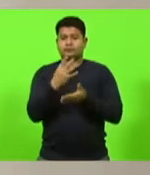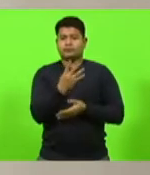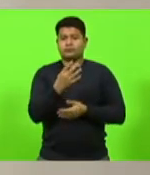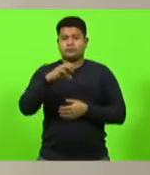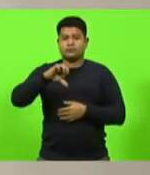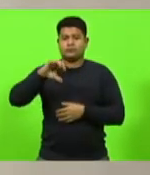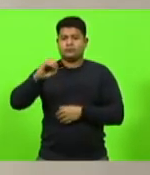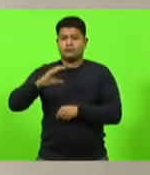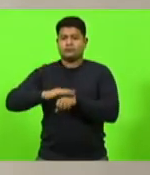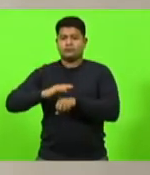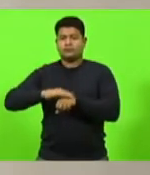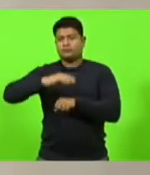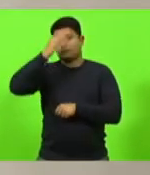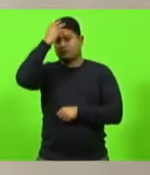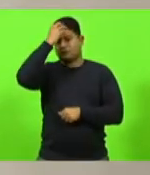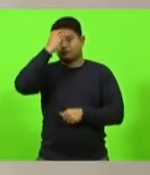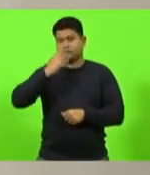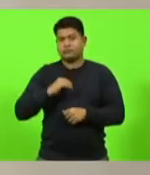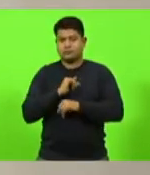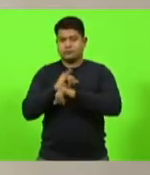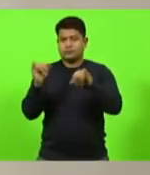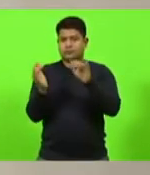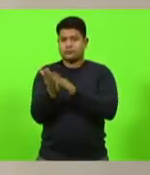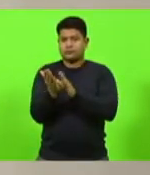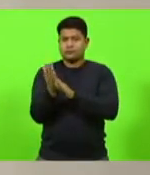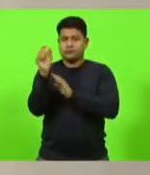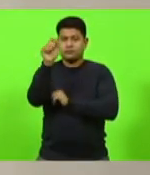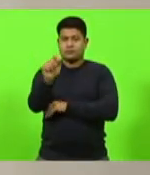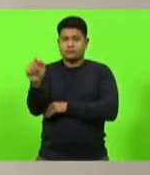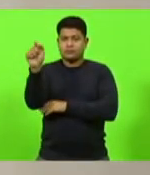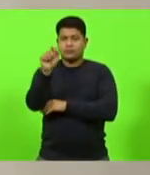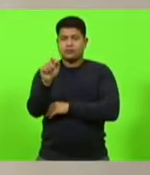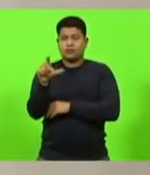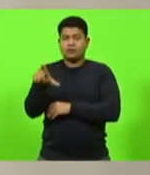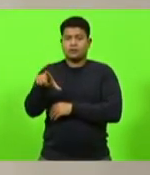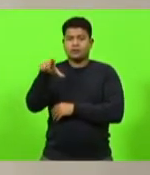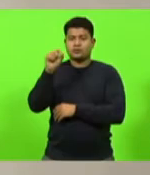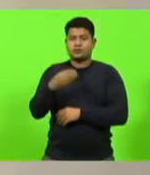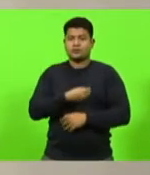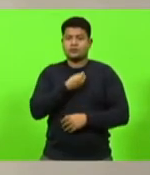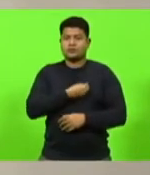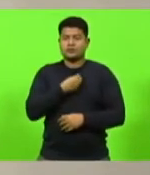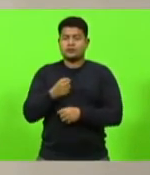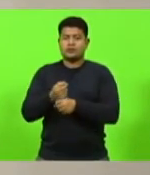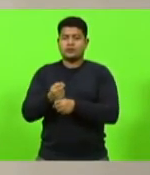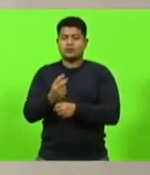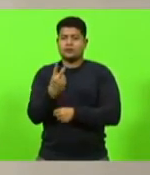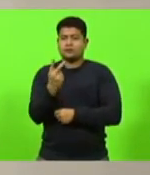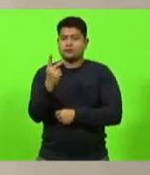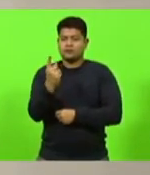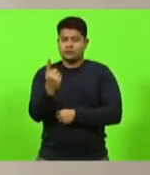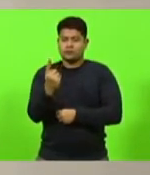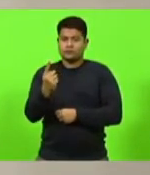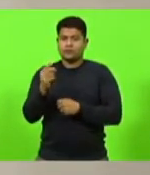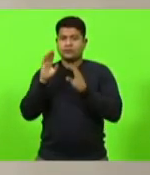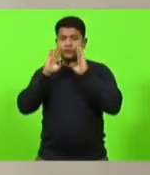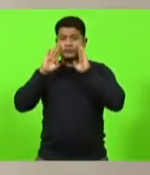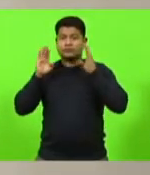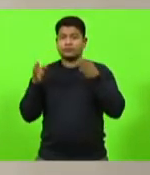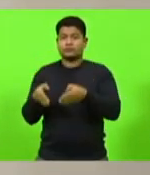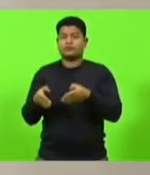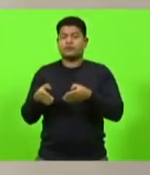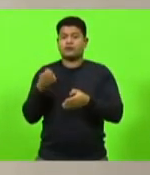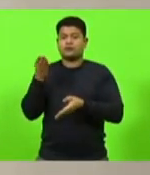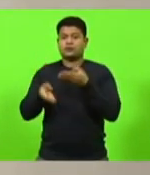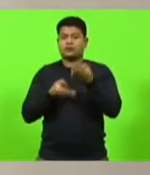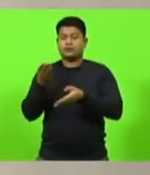autor deputado Ismael dos Santos, manifestando aplausos à Associação Opção de Vida pelos seus 21 anos voltados ao acolhimento e tratamento de dependentes químicos